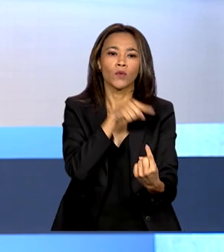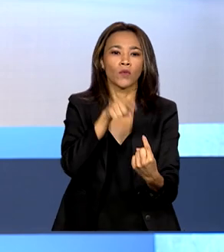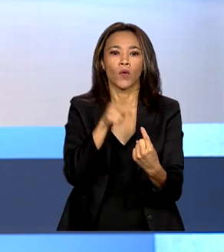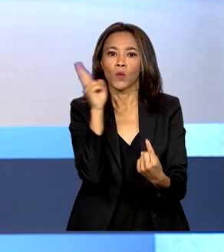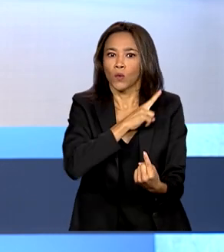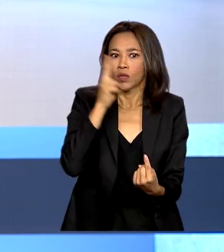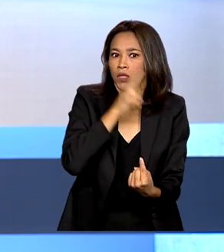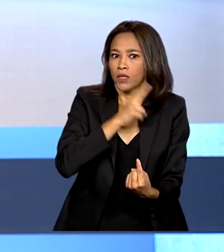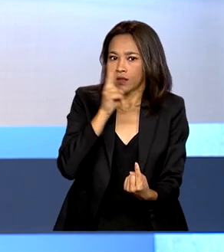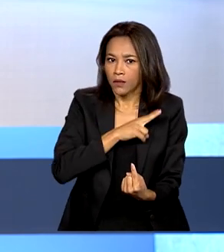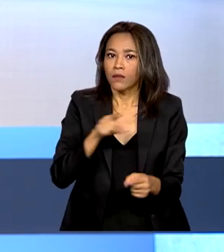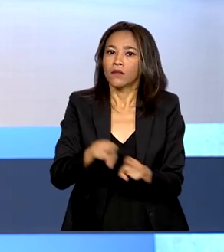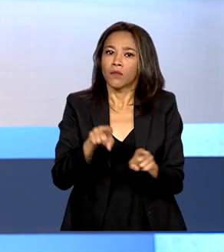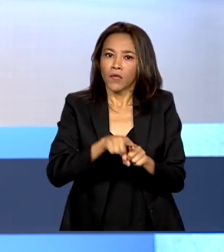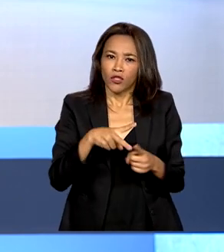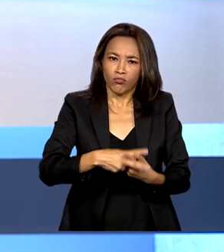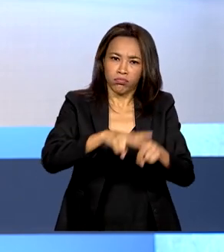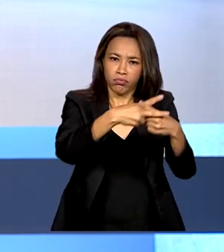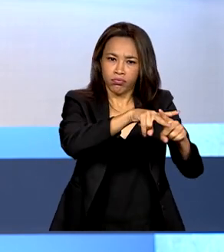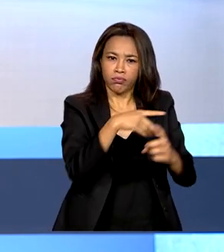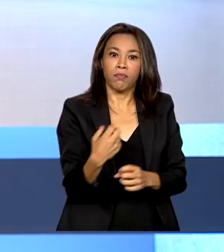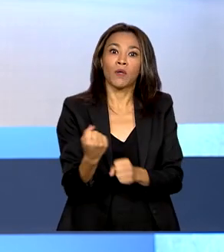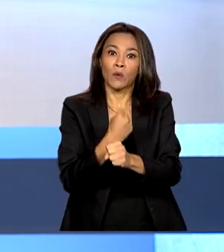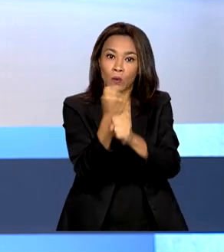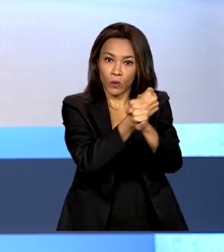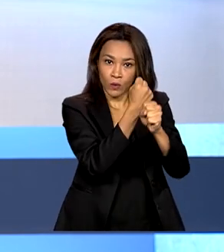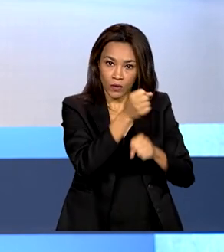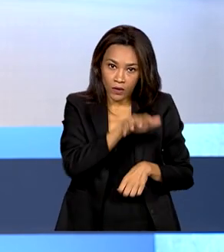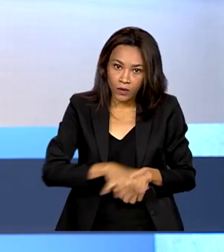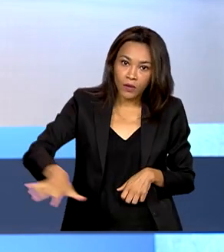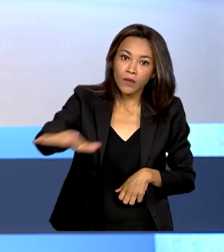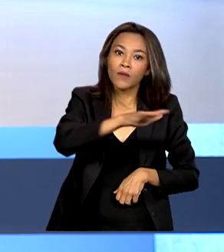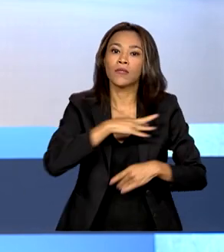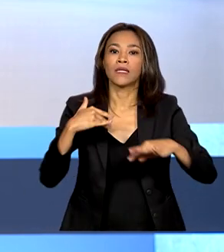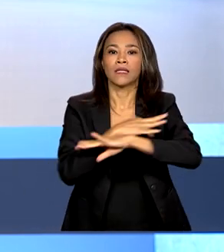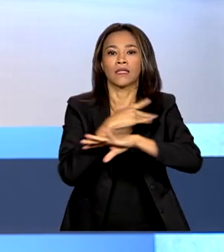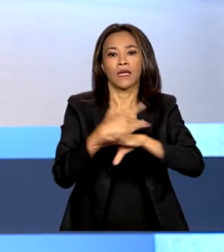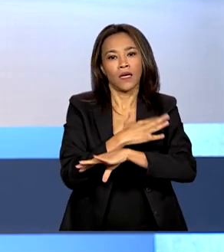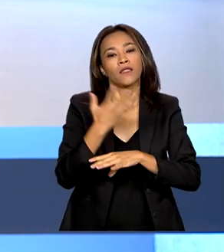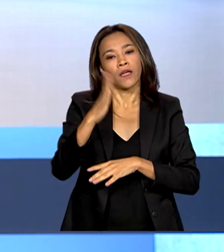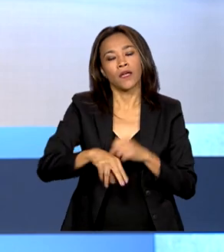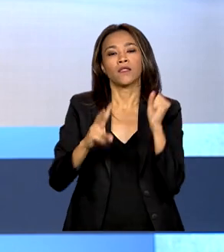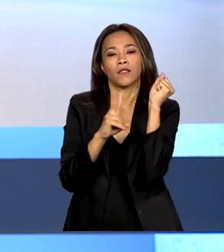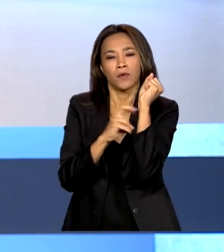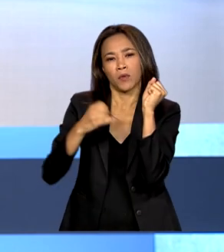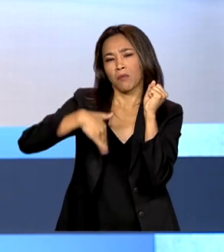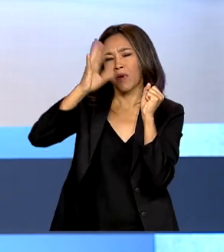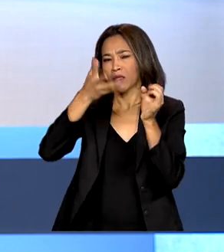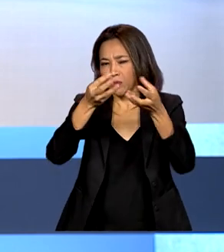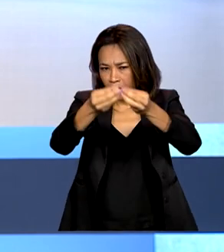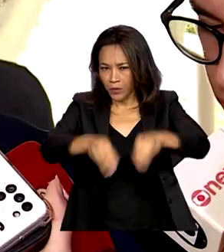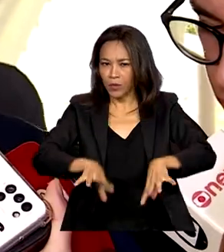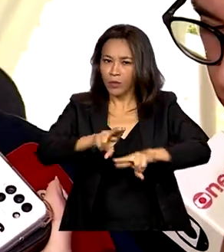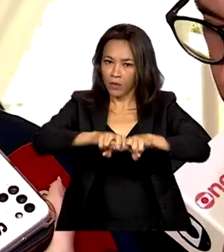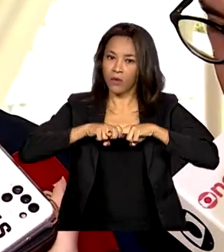emergenciais e de reconstrução de São Sebastião, o município mais atingido pelas chuvas